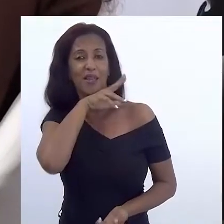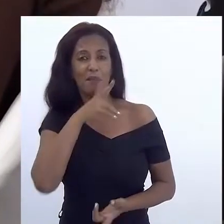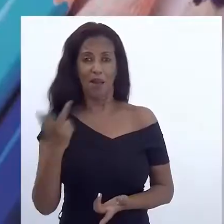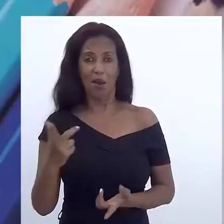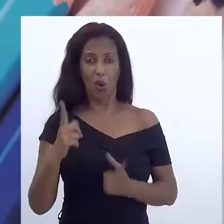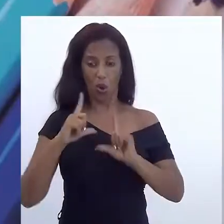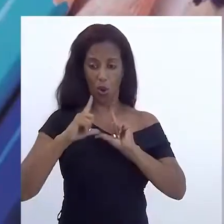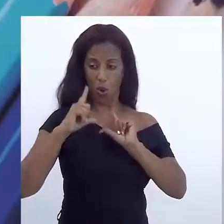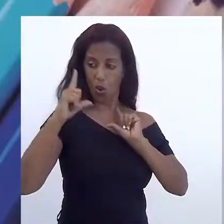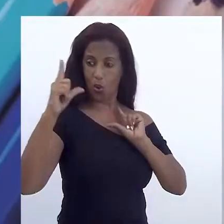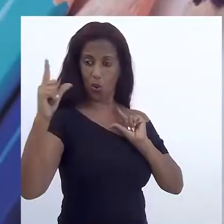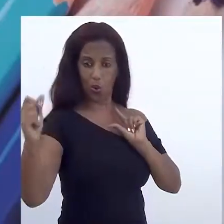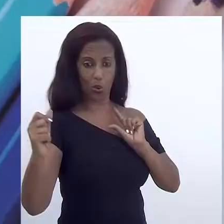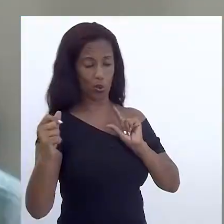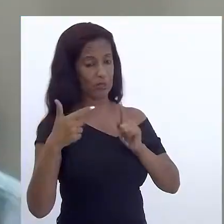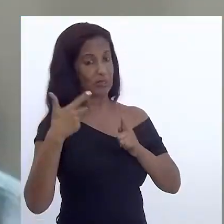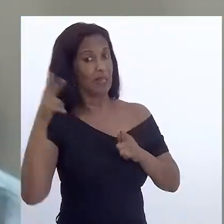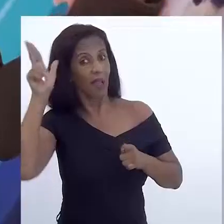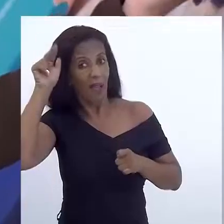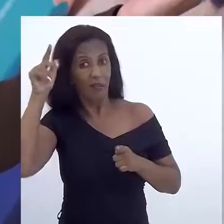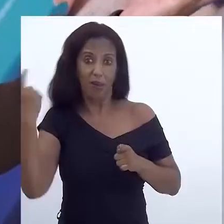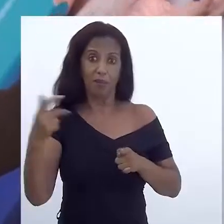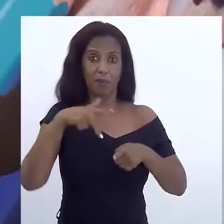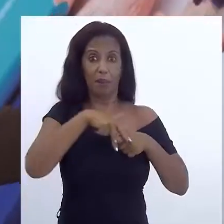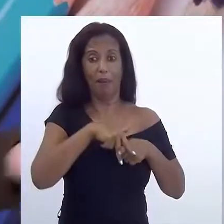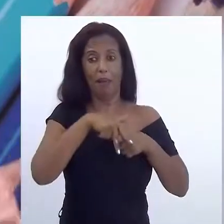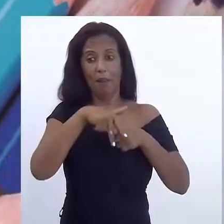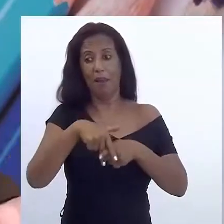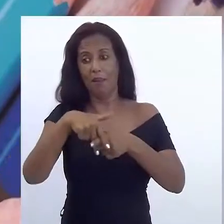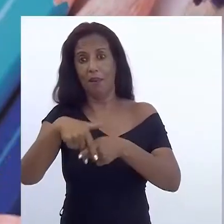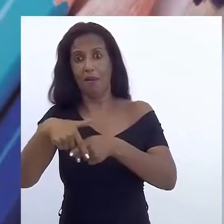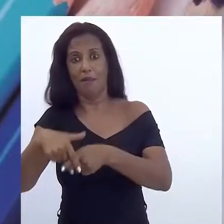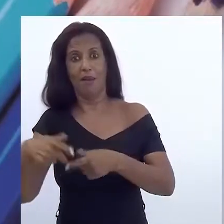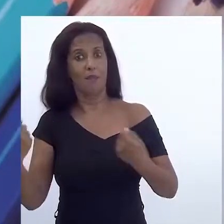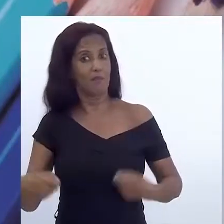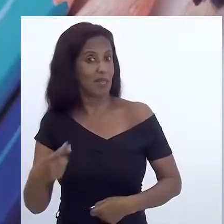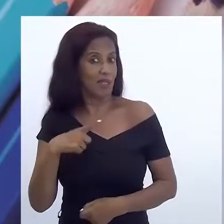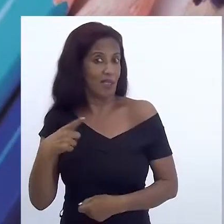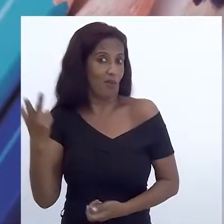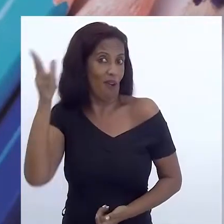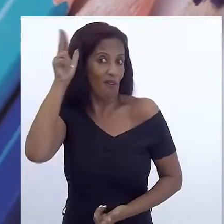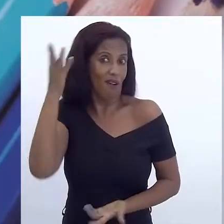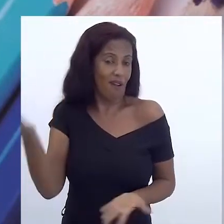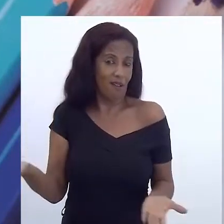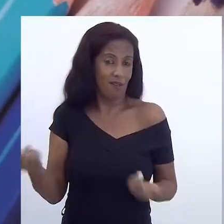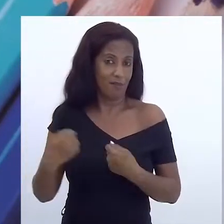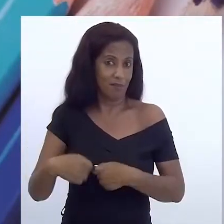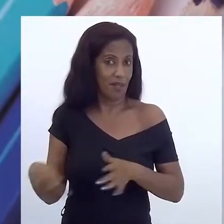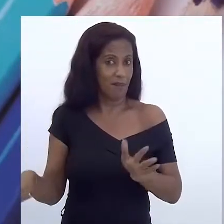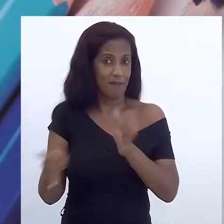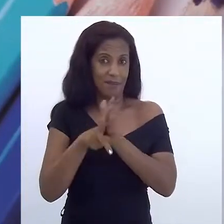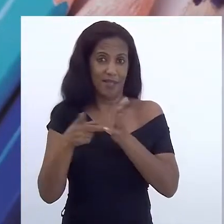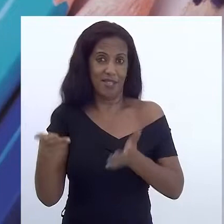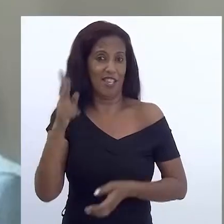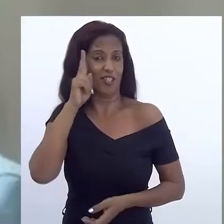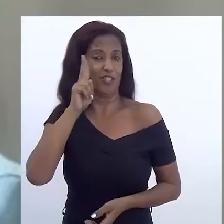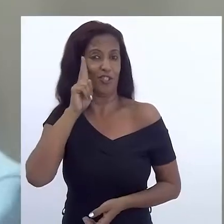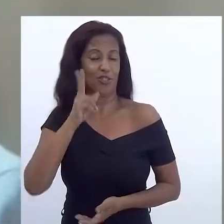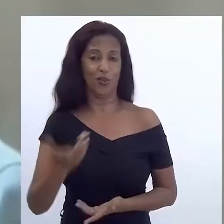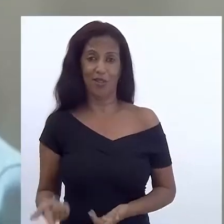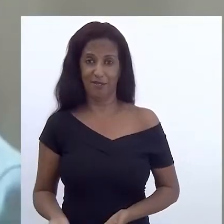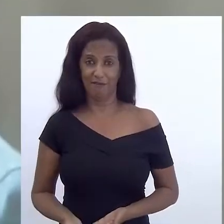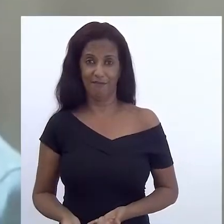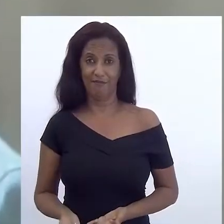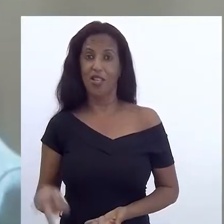longas distâncias, para a gente povoar o mundo, teve que ter o cavalo. O cavalo teve que fazer parte disso. E